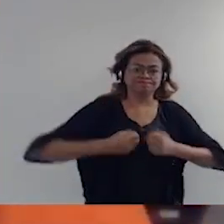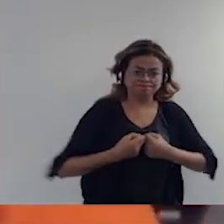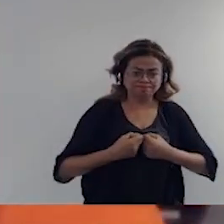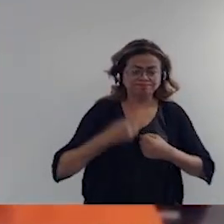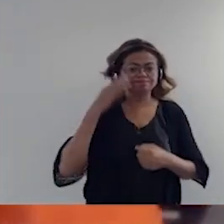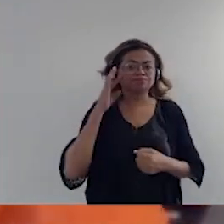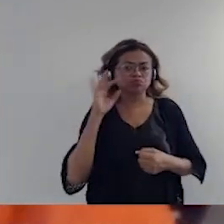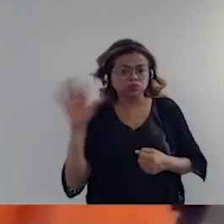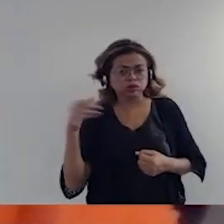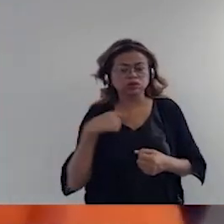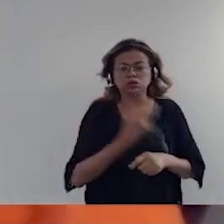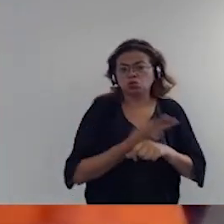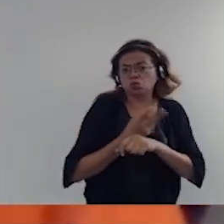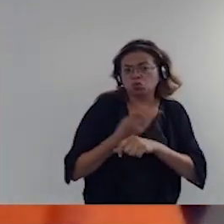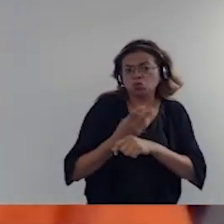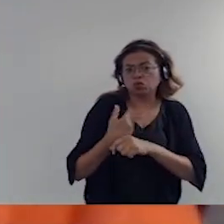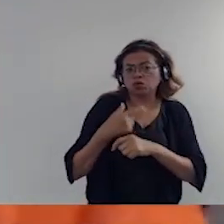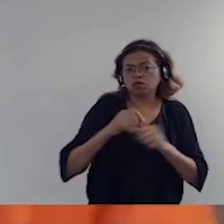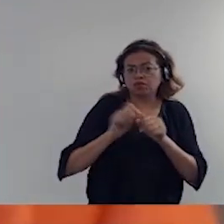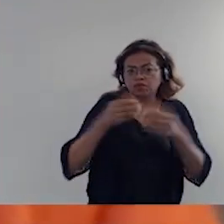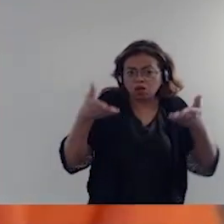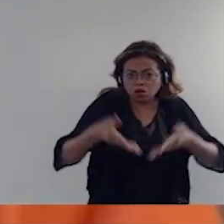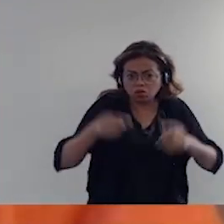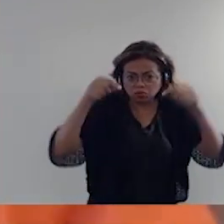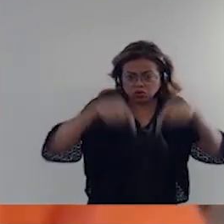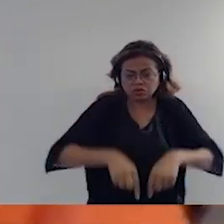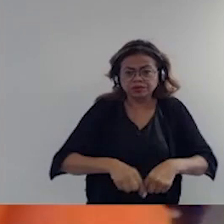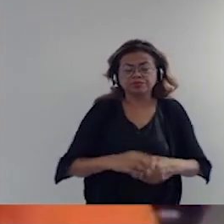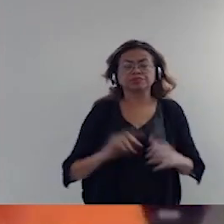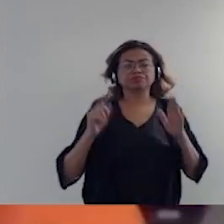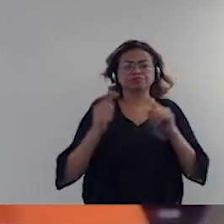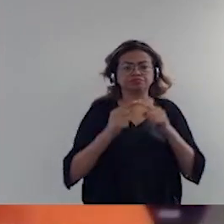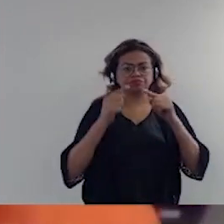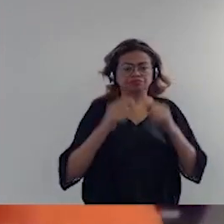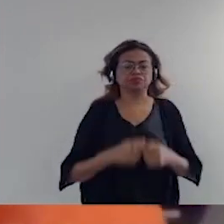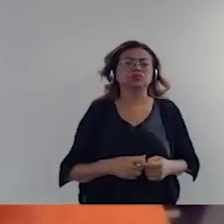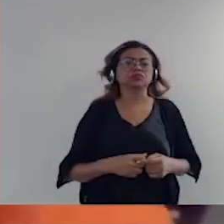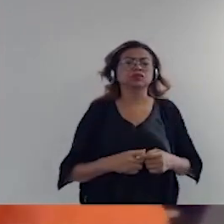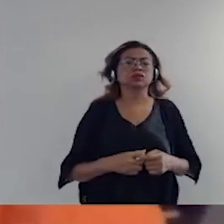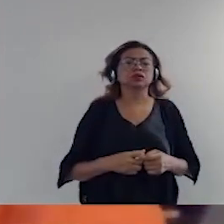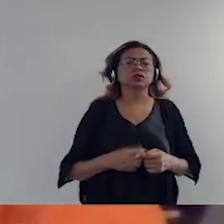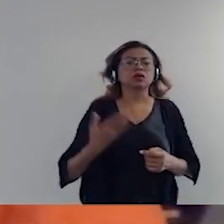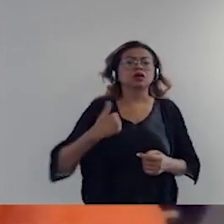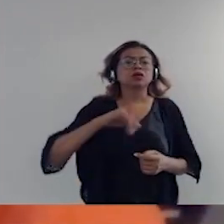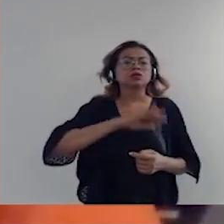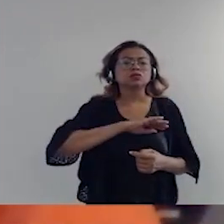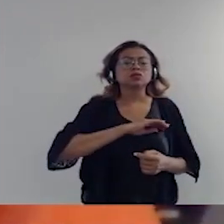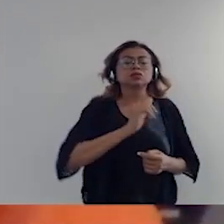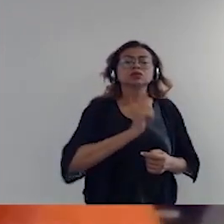reflexivo que eu busco fazer aqui é nesse sentido. A gente tem